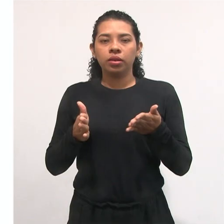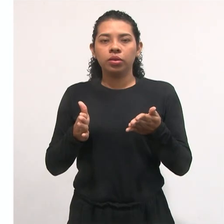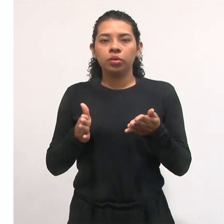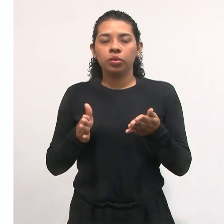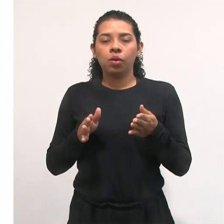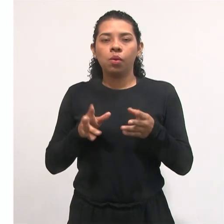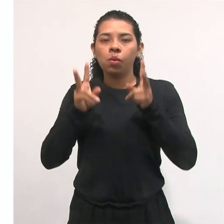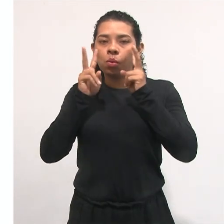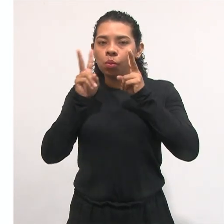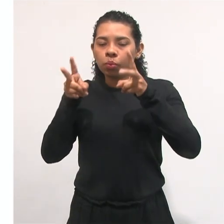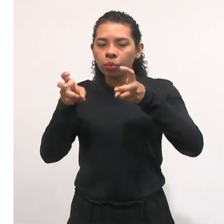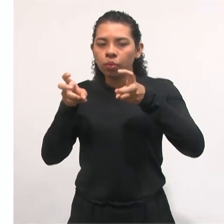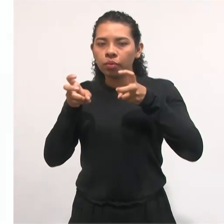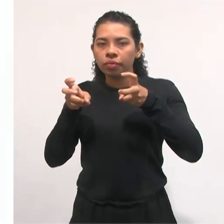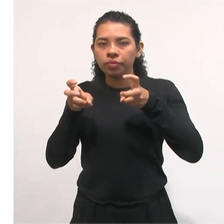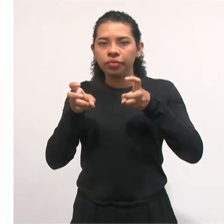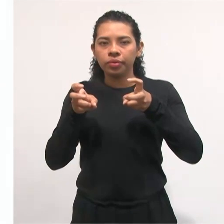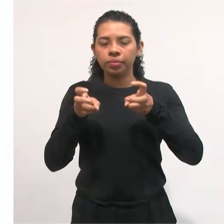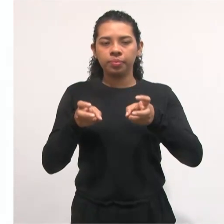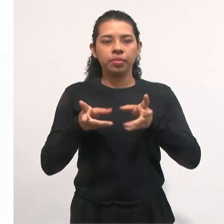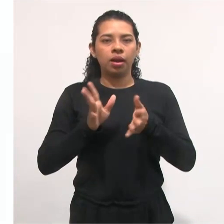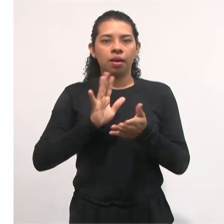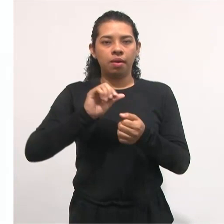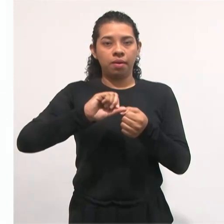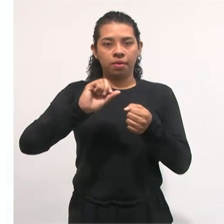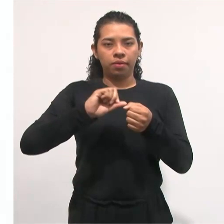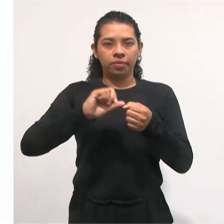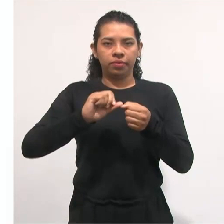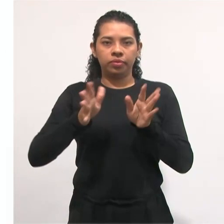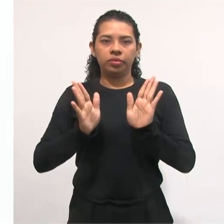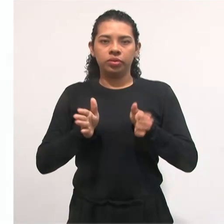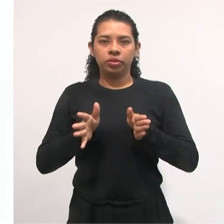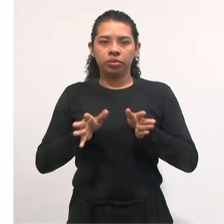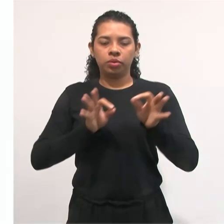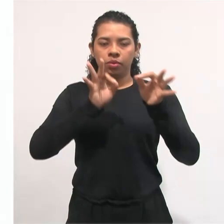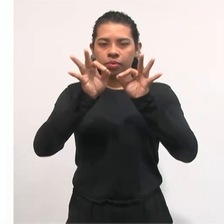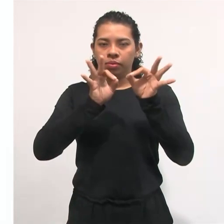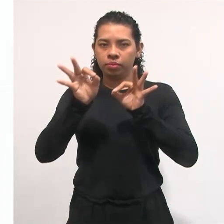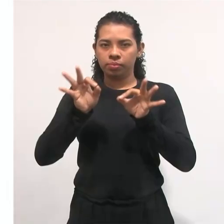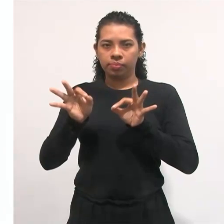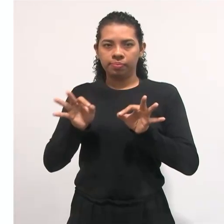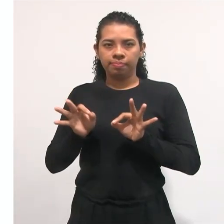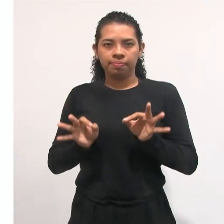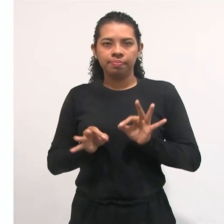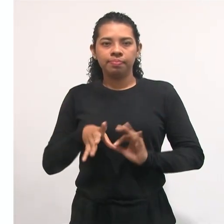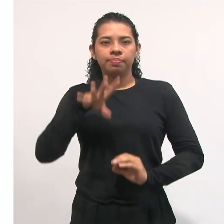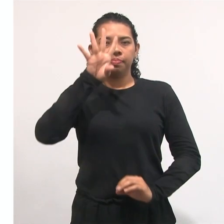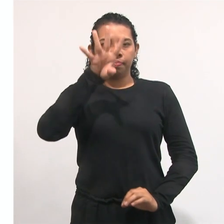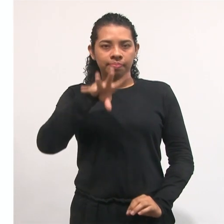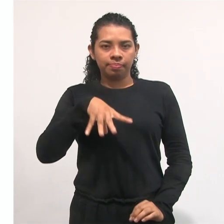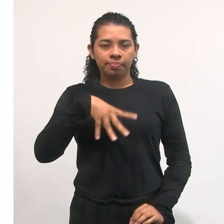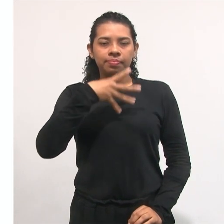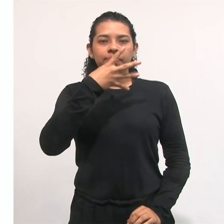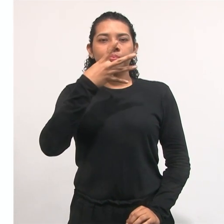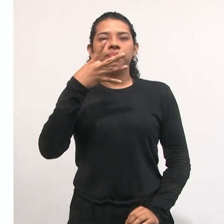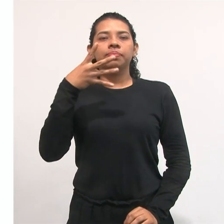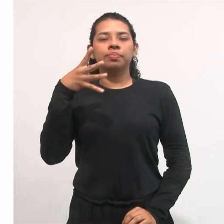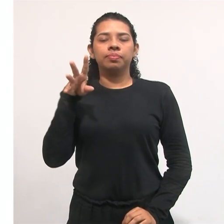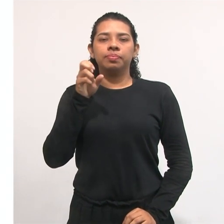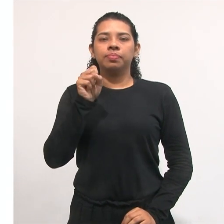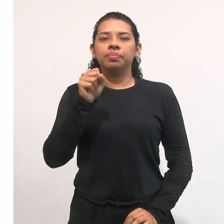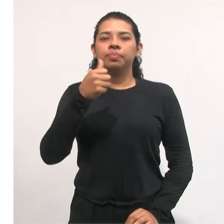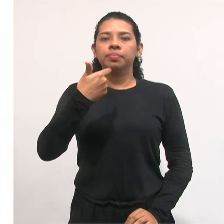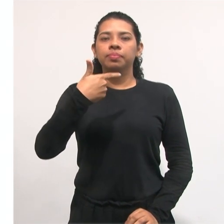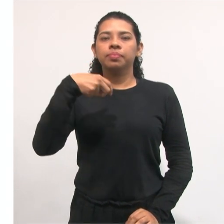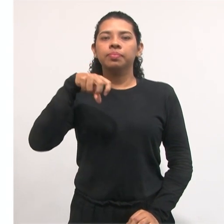viu aqui esses dados aqui que a gente falou, né? Então a gente vai fazer esses tipos de frequência agora numa tabela para organizar os